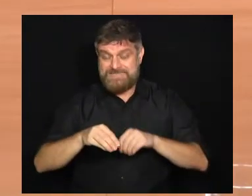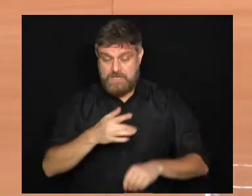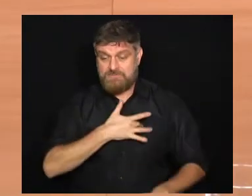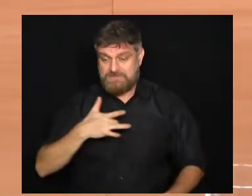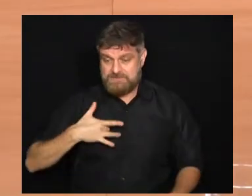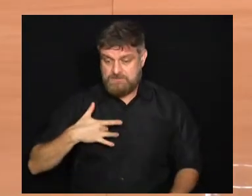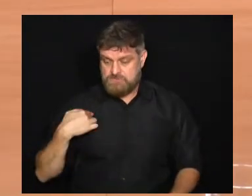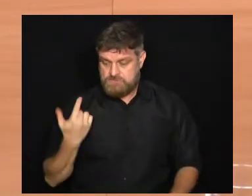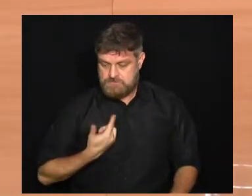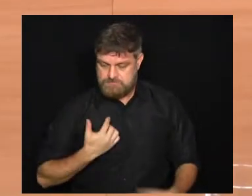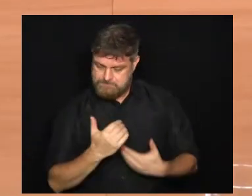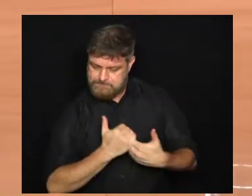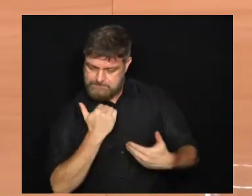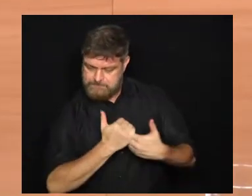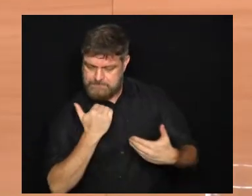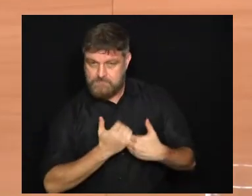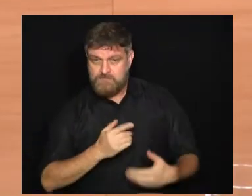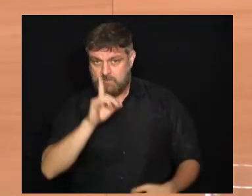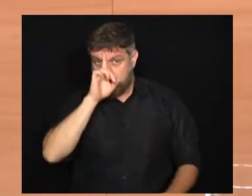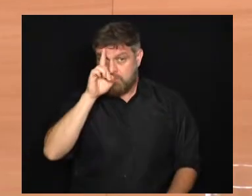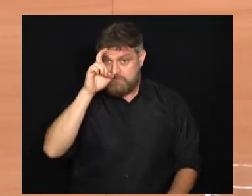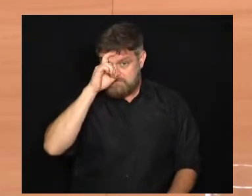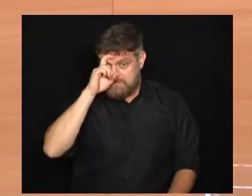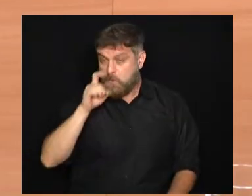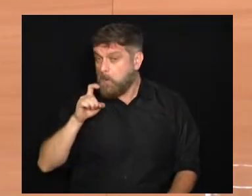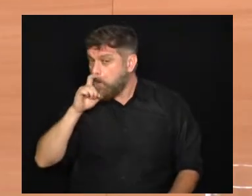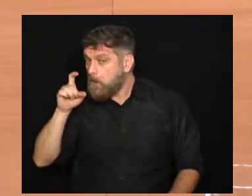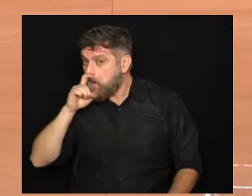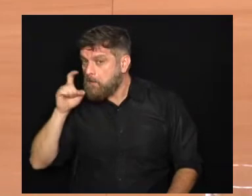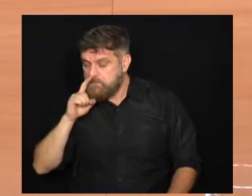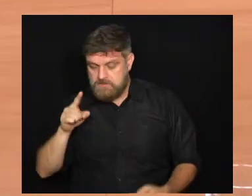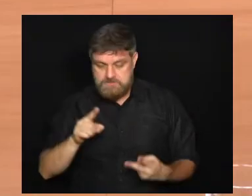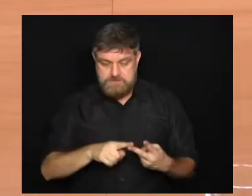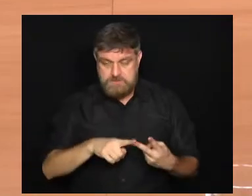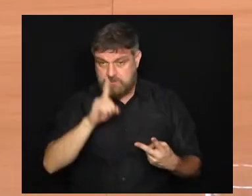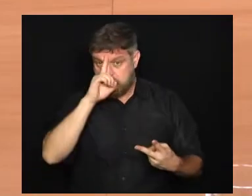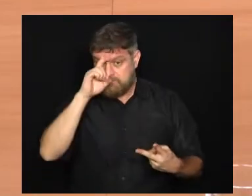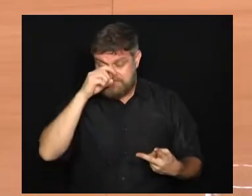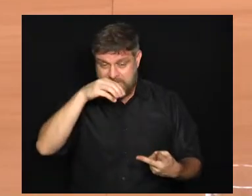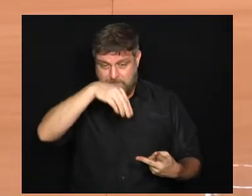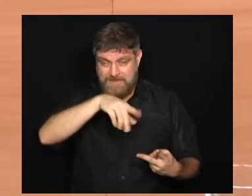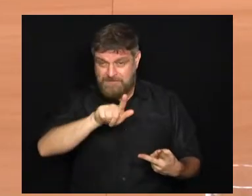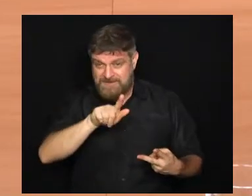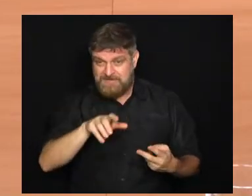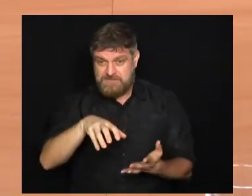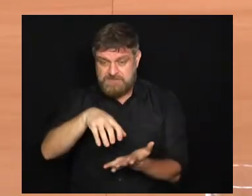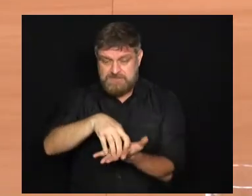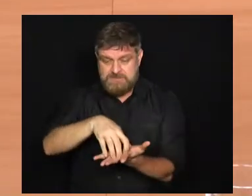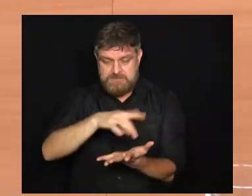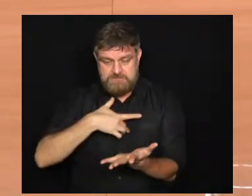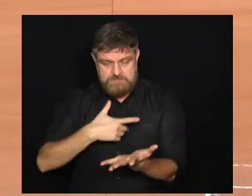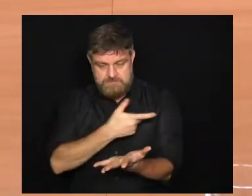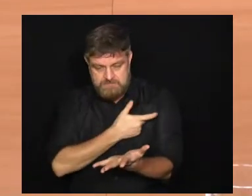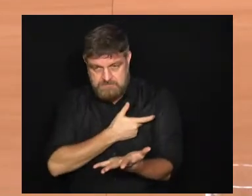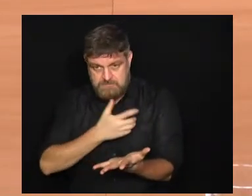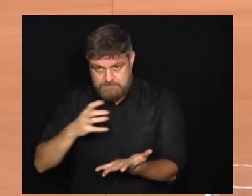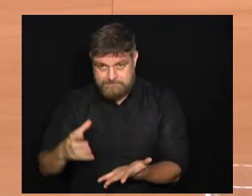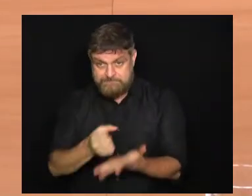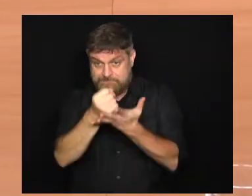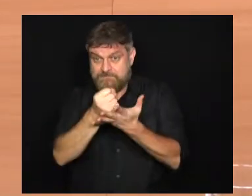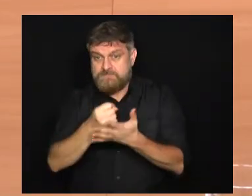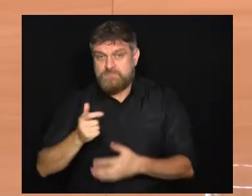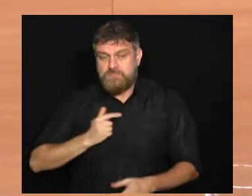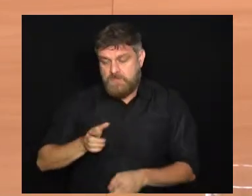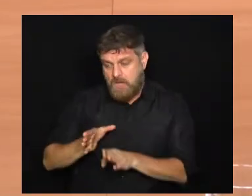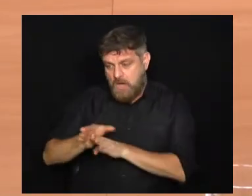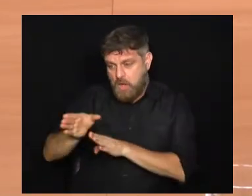elas, tanto no hospital, principalmente no Hospital Ouro Verde, Mário Gatti, e nas UPAs, as orientações iniciais aos pacientes, que com